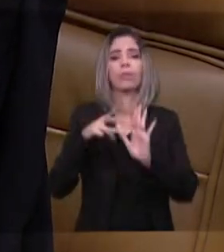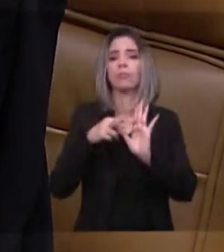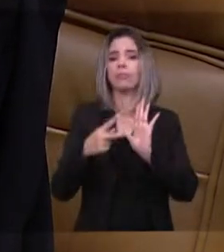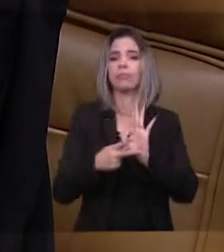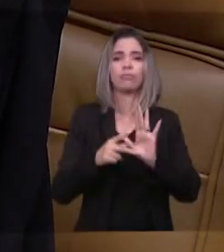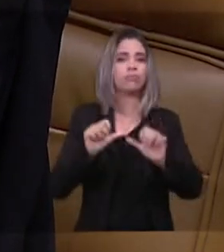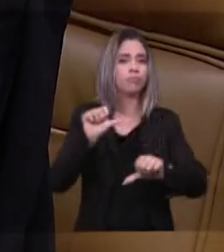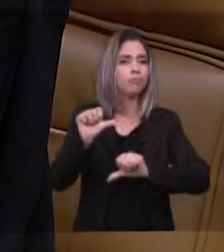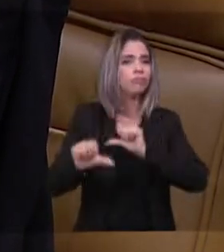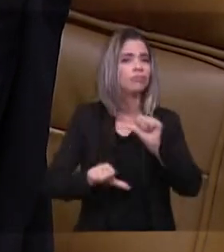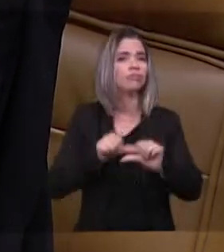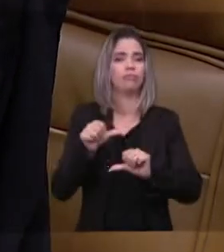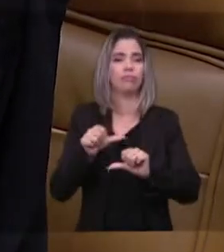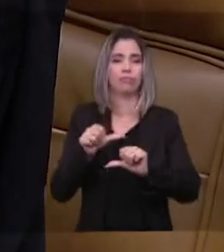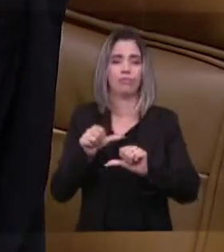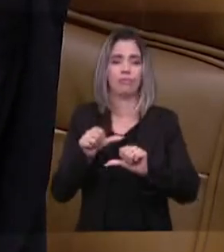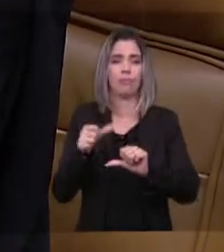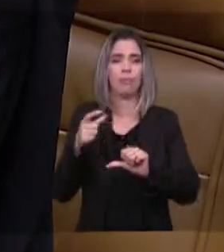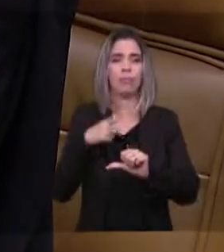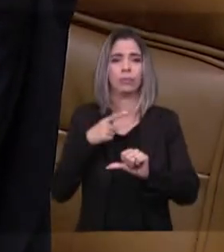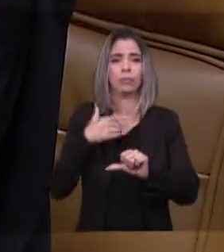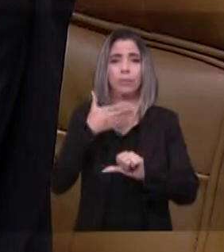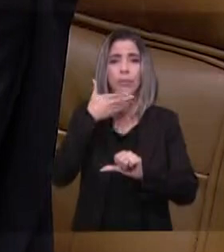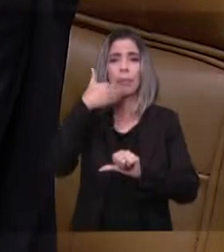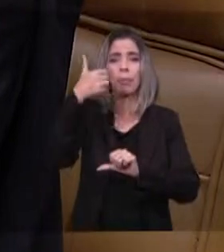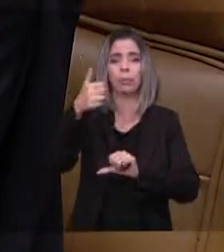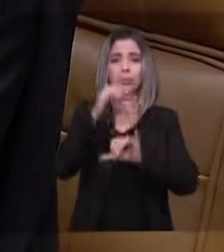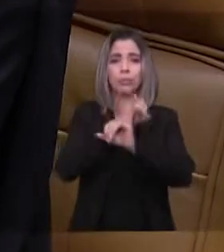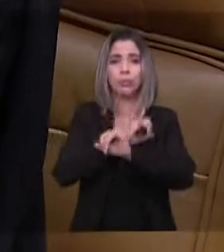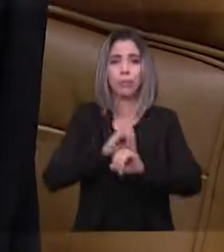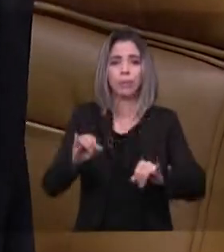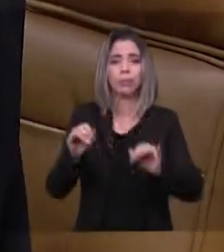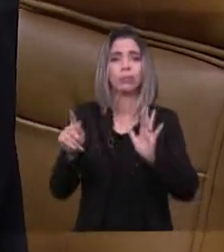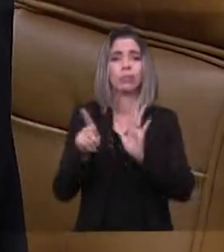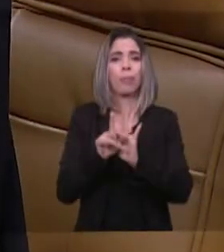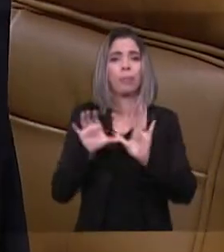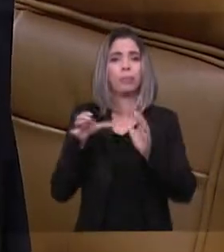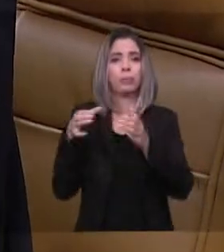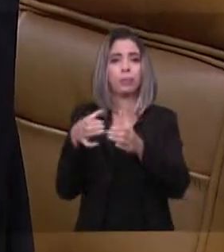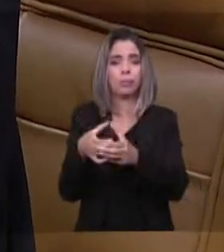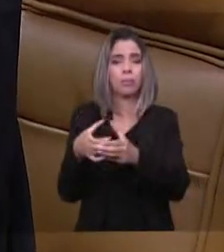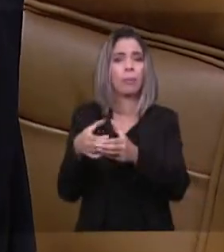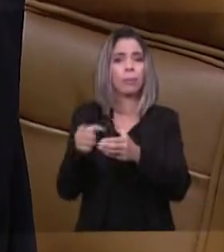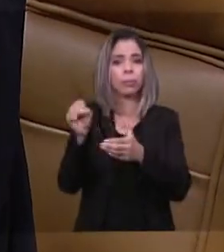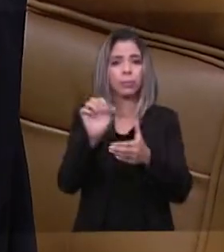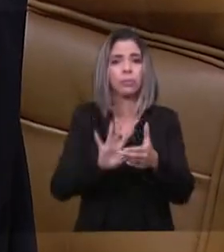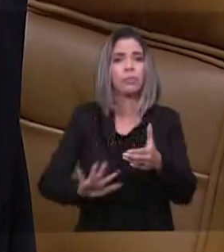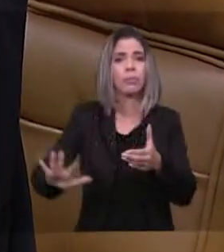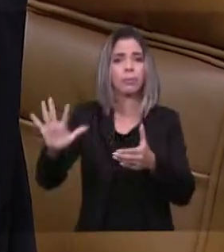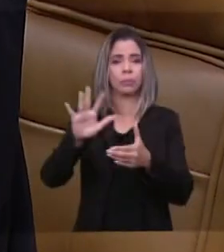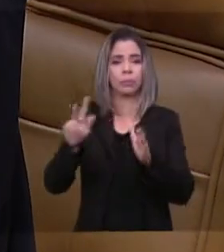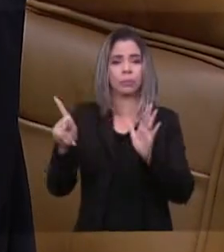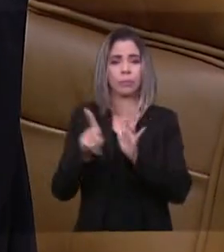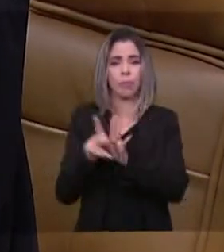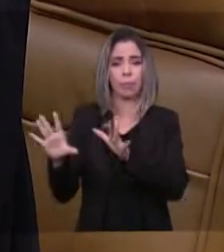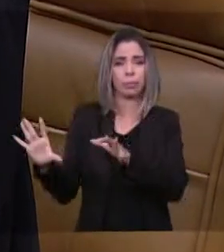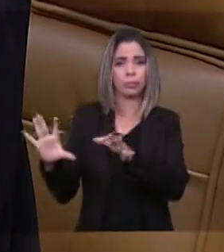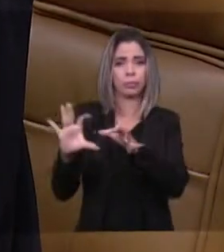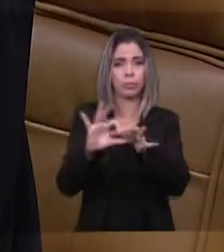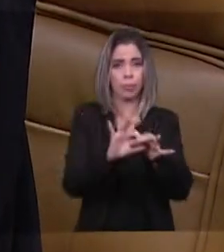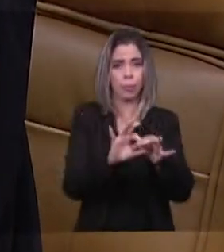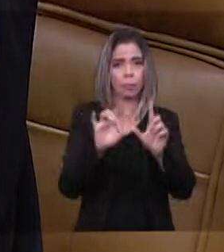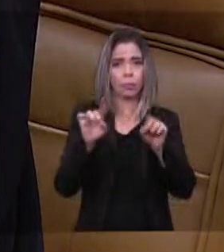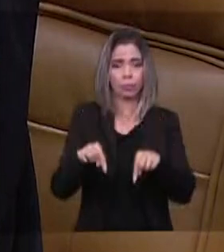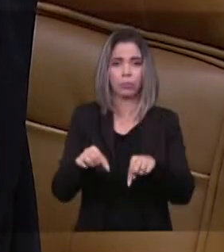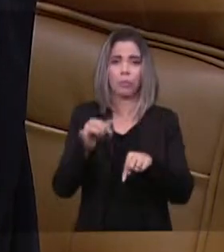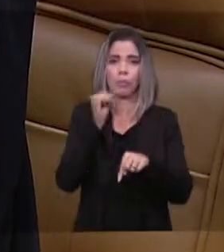de paradigma, superando o objetivo declarado na Comunhão Nacional de caráter integracionista, de que é